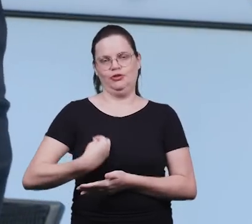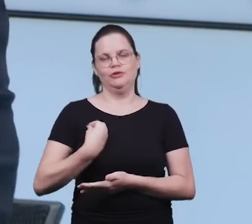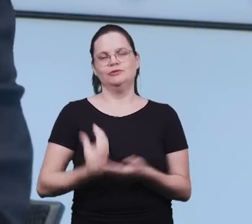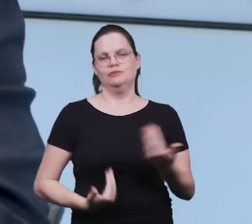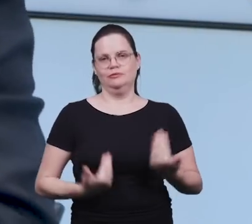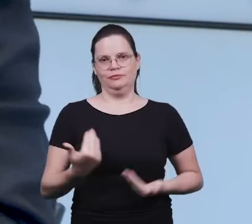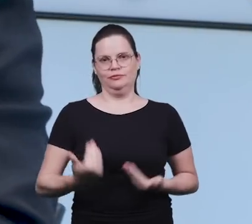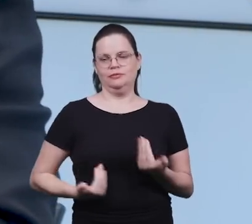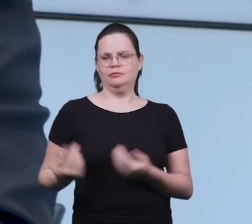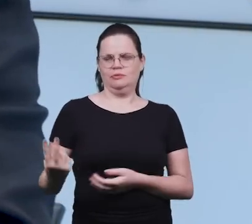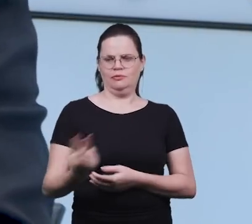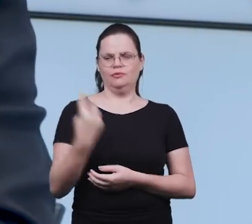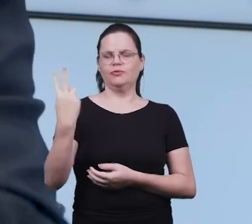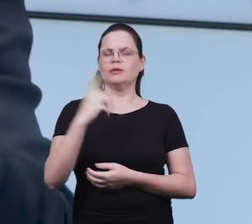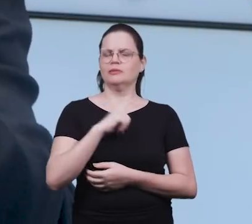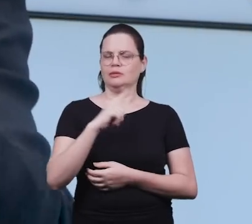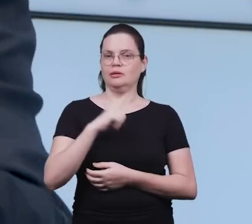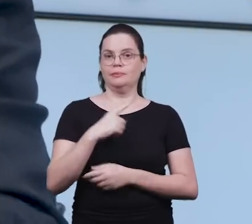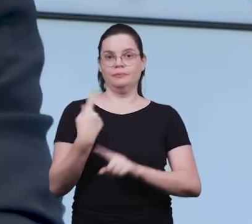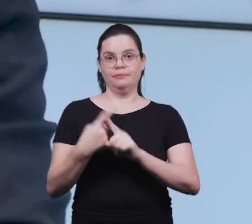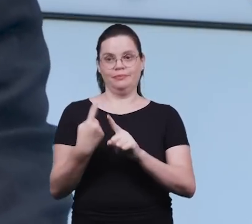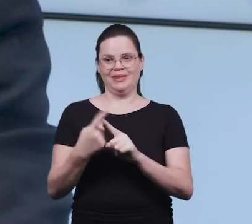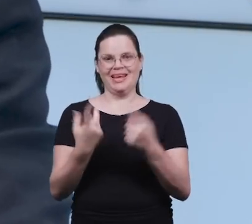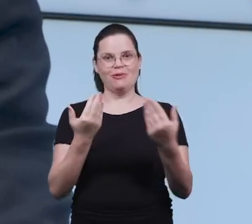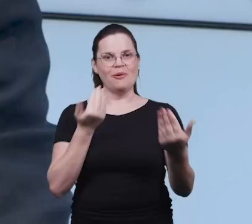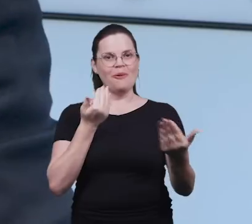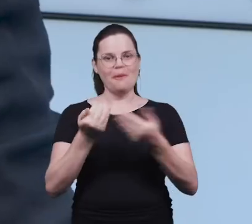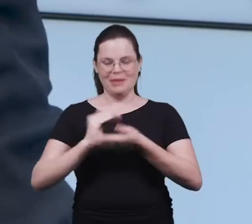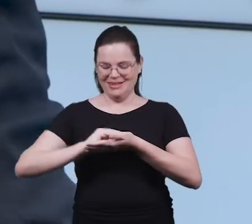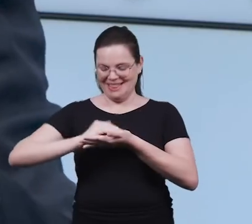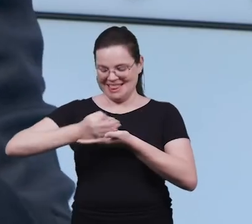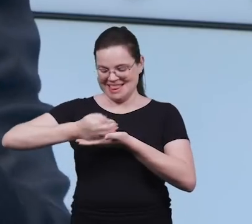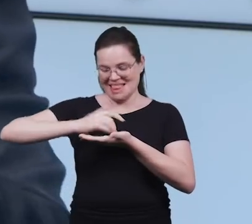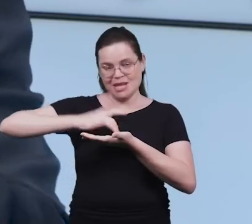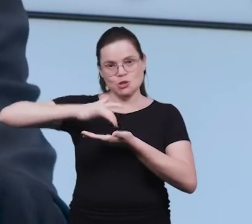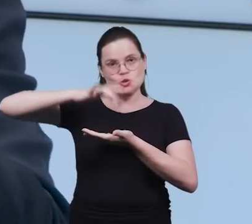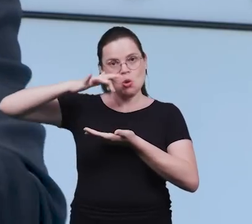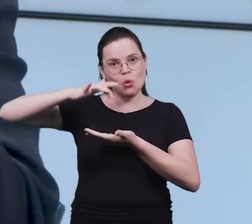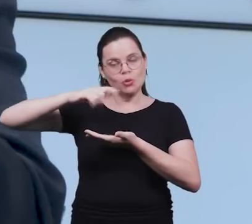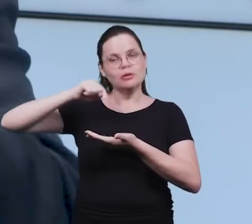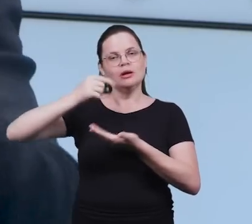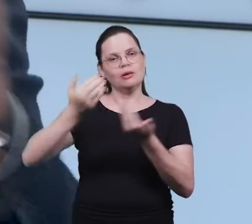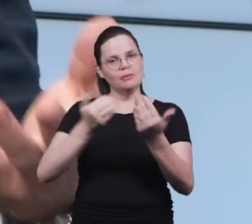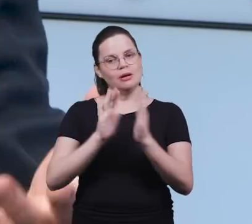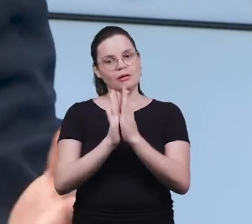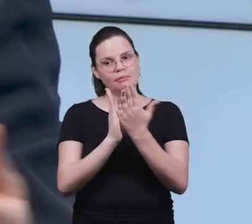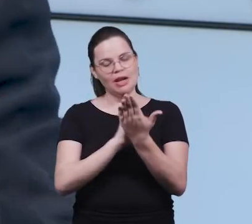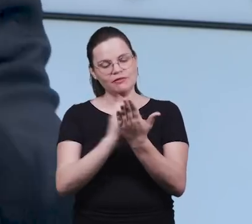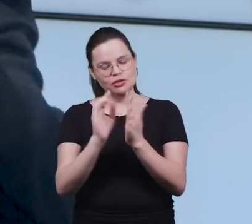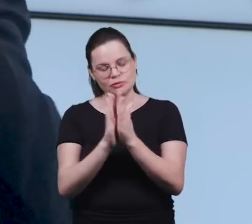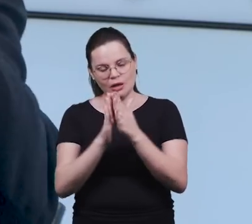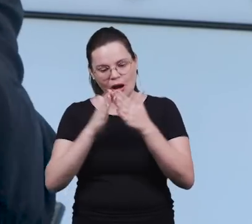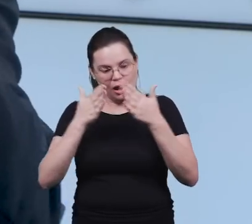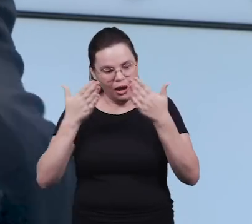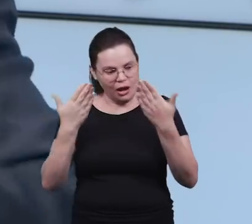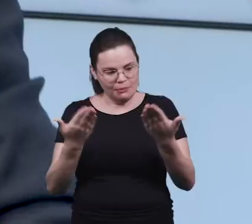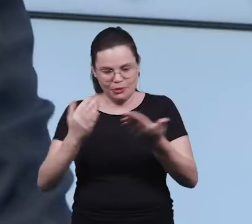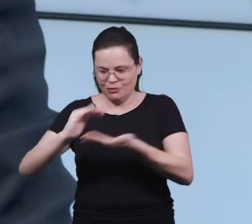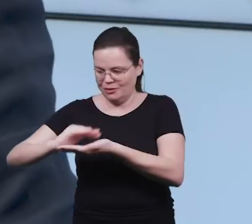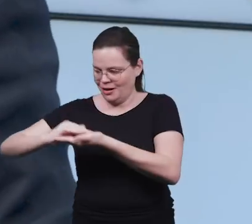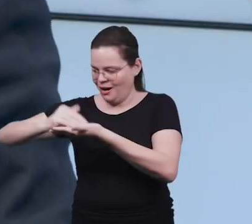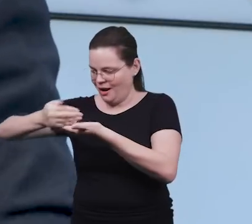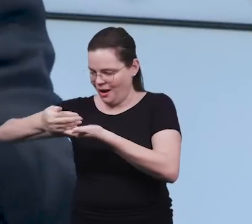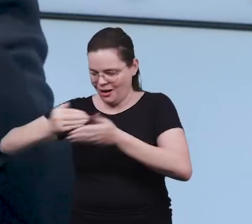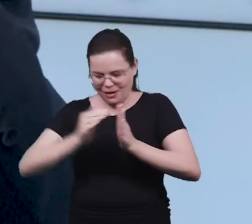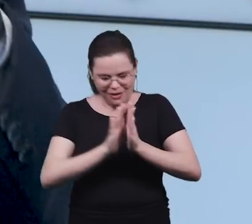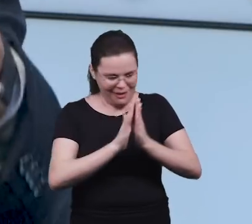ele encontrou dentro do tesouro, que estava escondido, vemos que nós estamos estudando e vamos estudar,